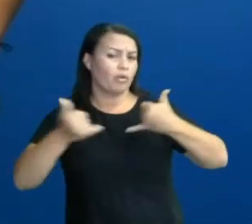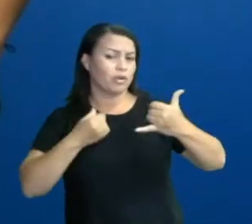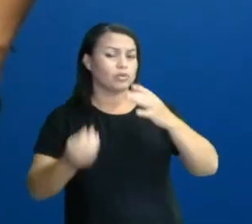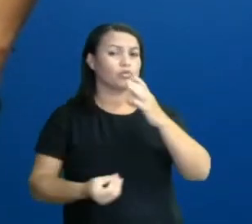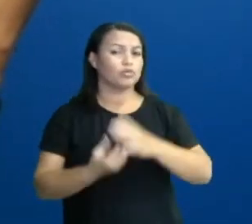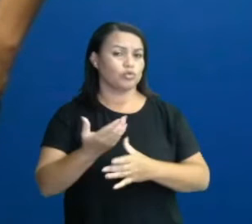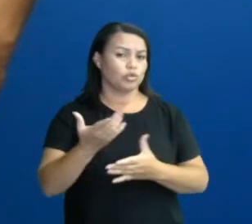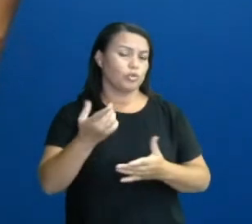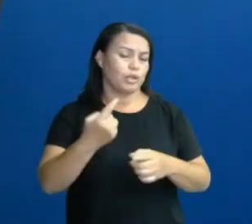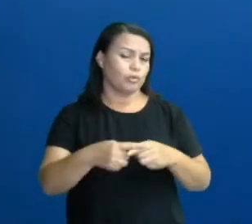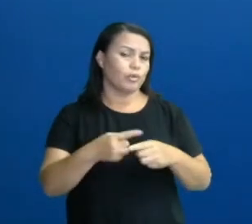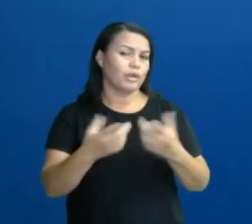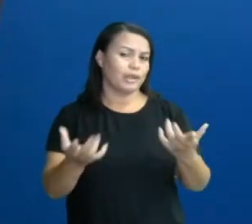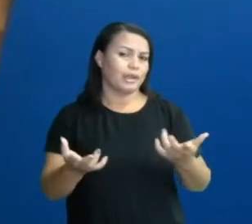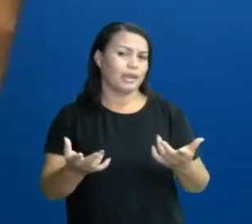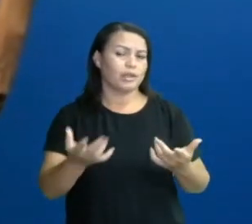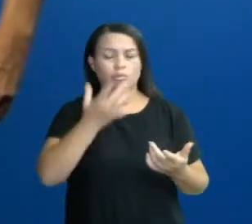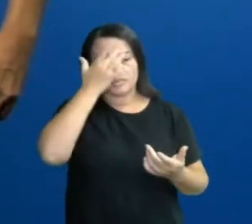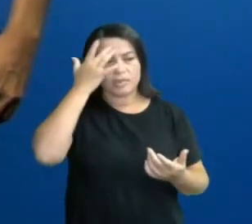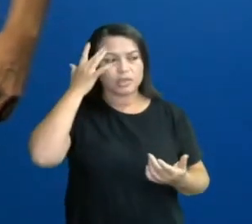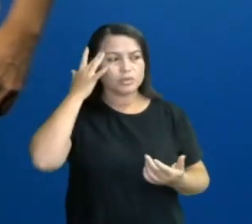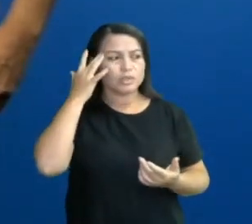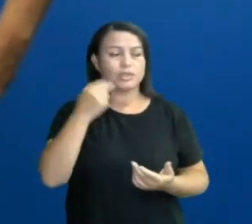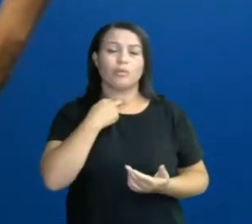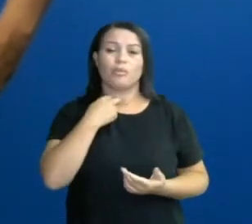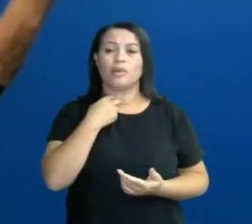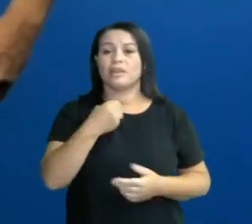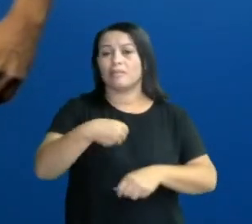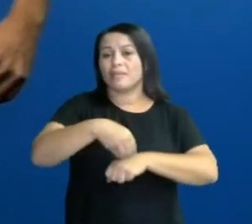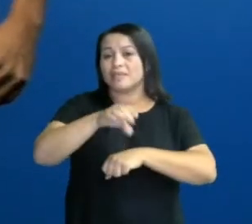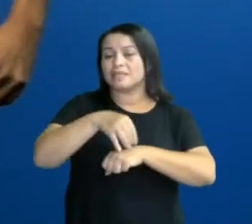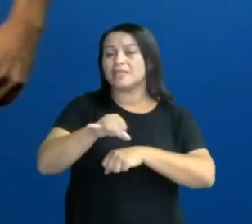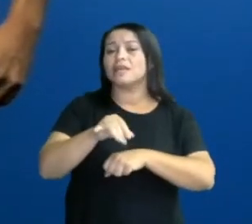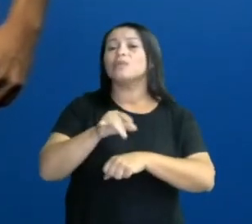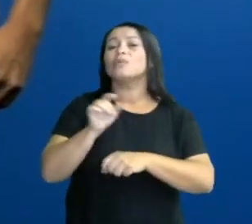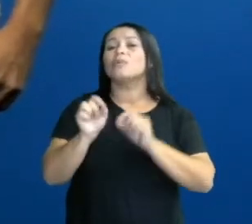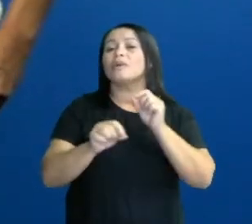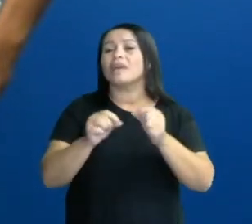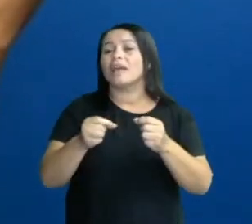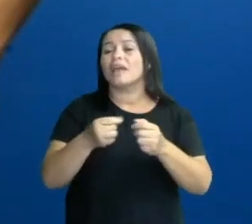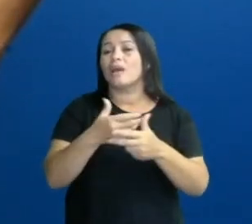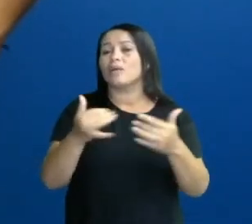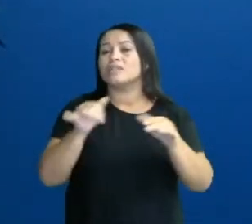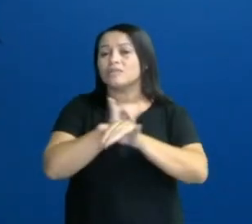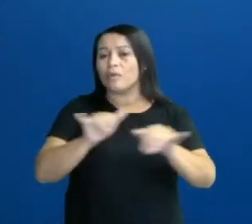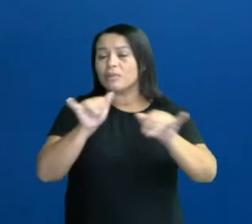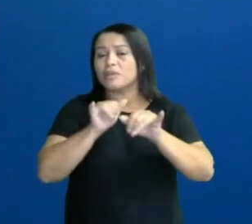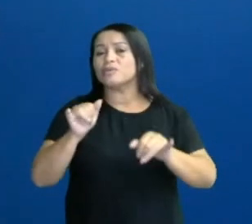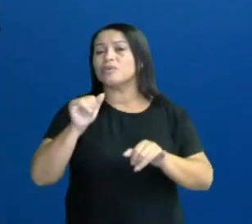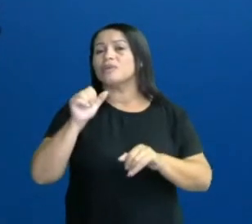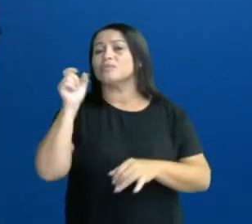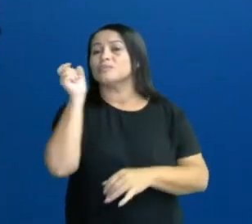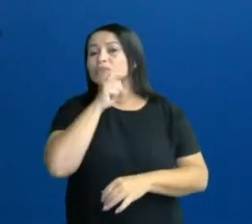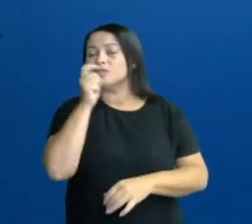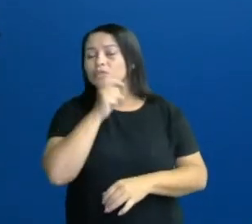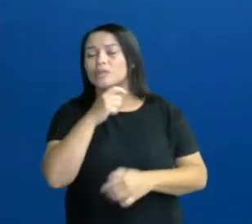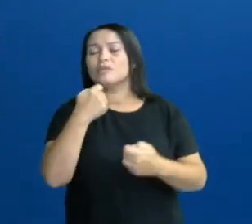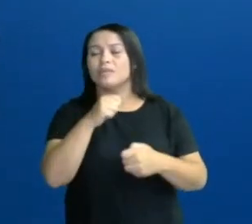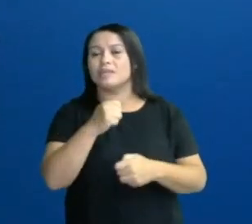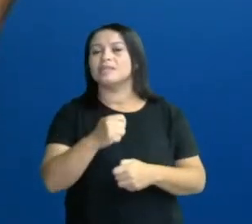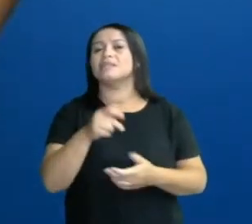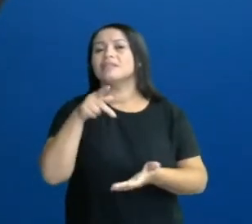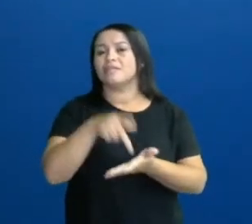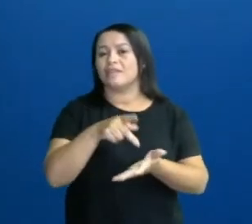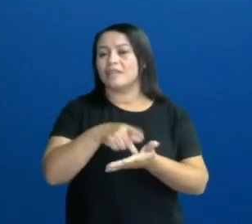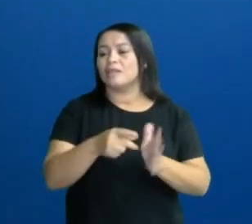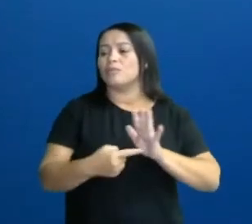surgiu, né? Até porque em tempos de fake news é importante a gente saber de onde partiram as informações e se elas são de fato